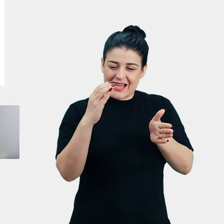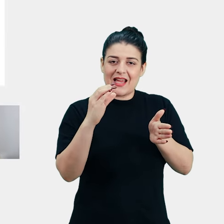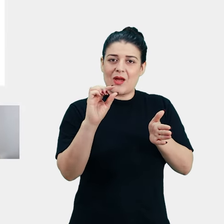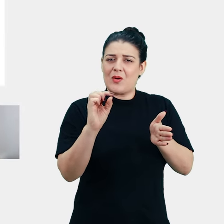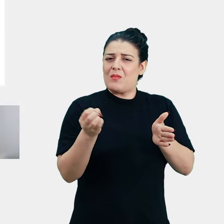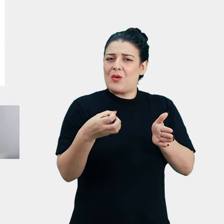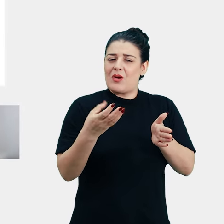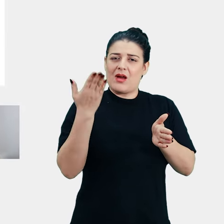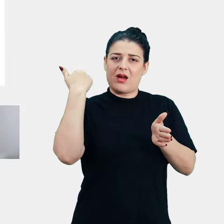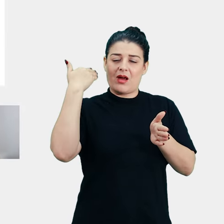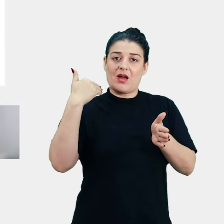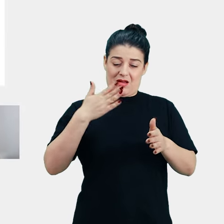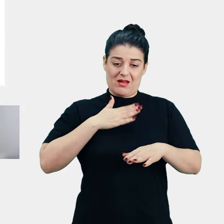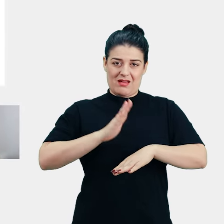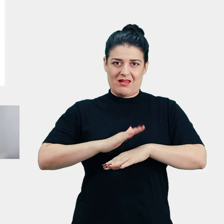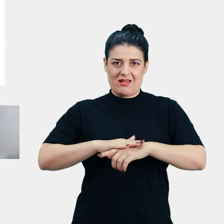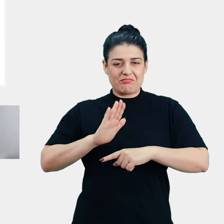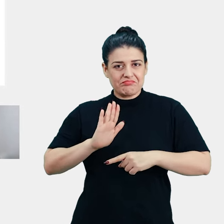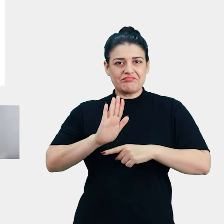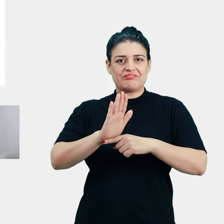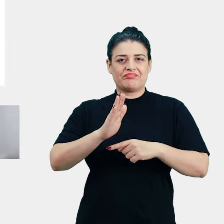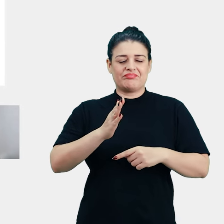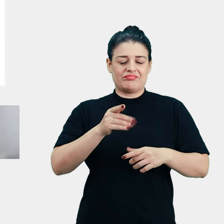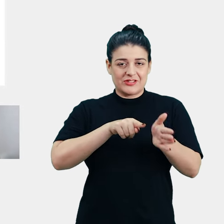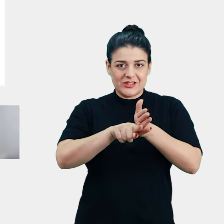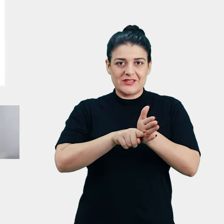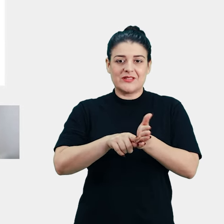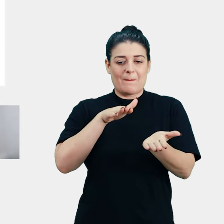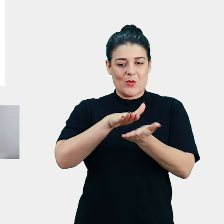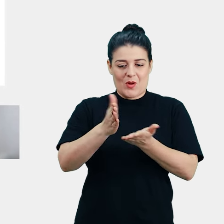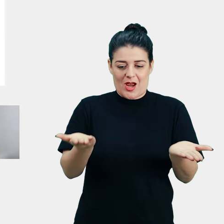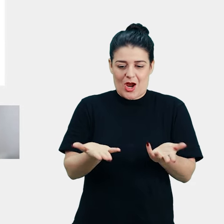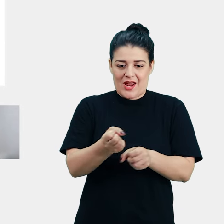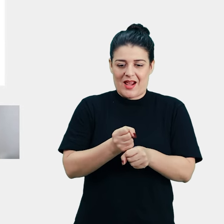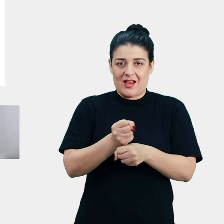recente de uma colaboração minha, nós publicamos aí esse ano,